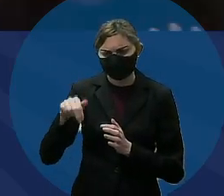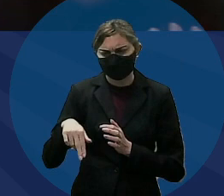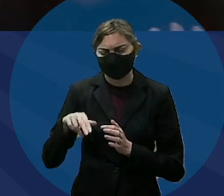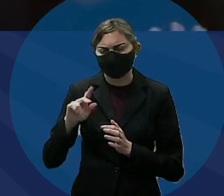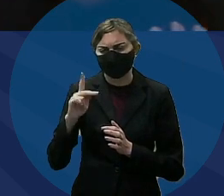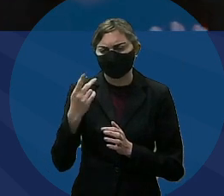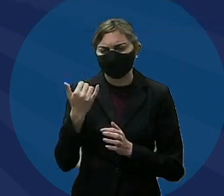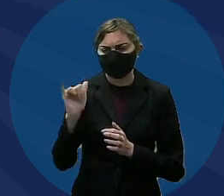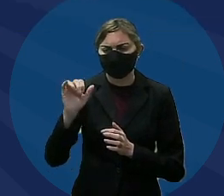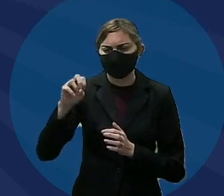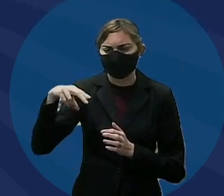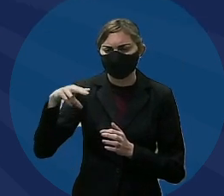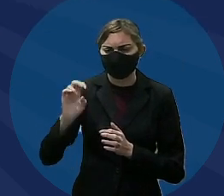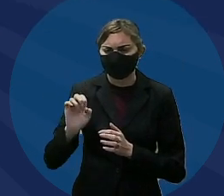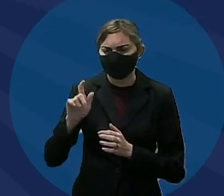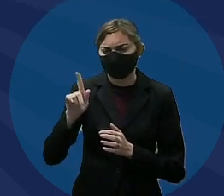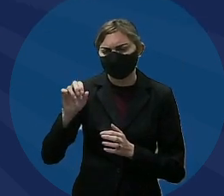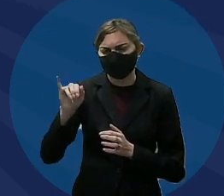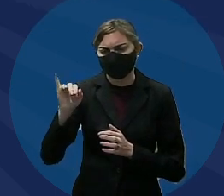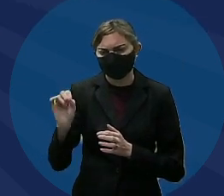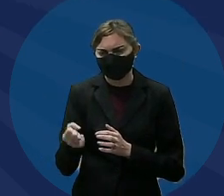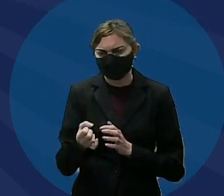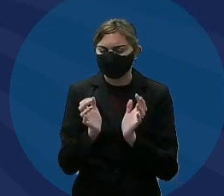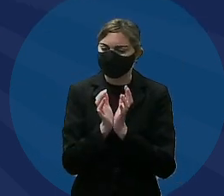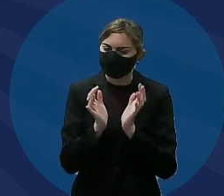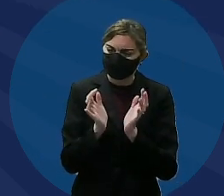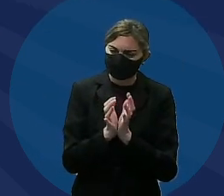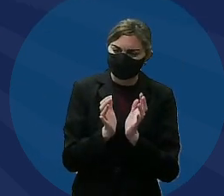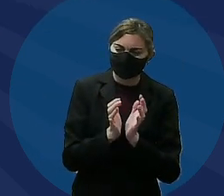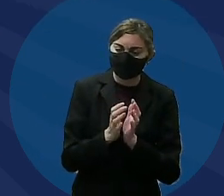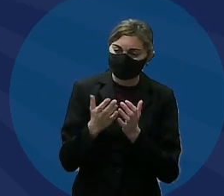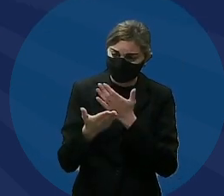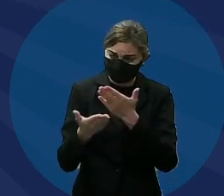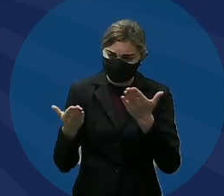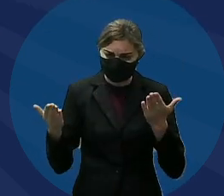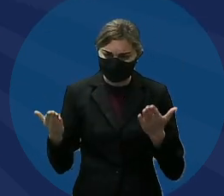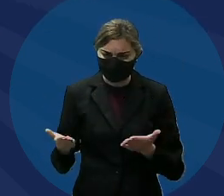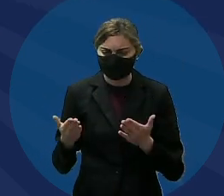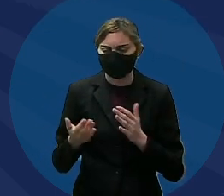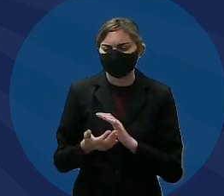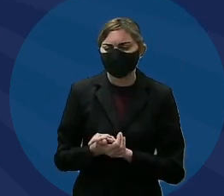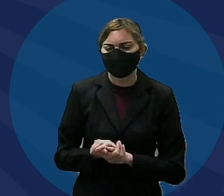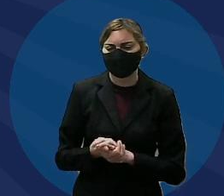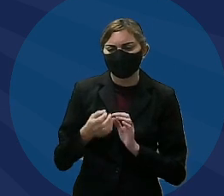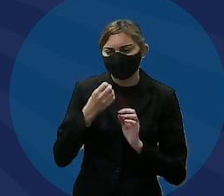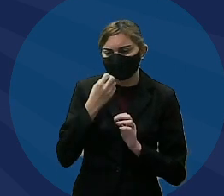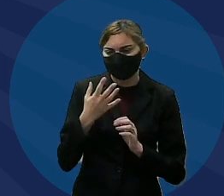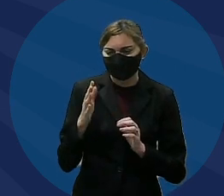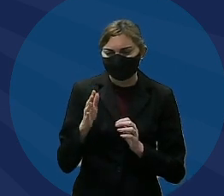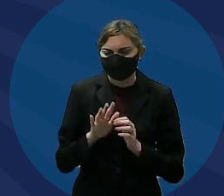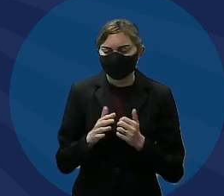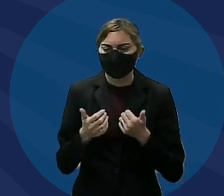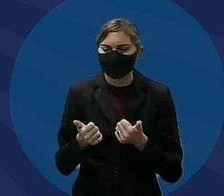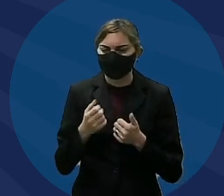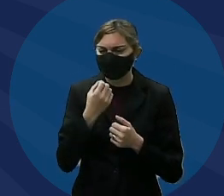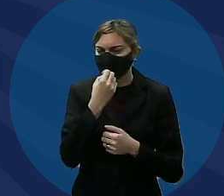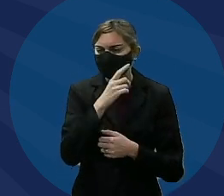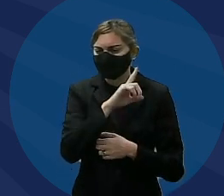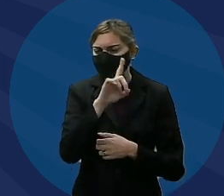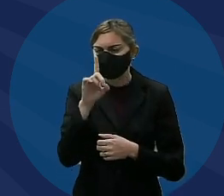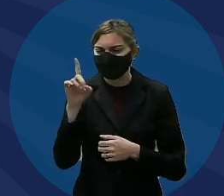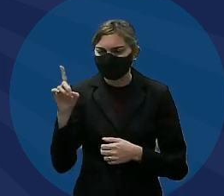Góes. Olá, professoras. Olá, equipe. É com vocês agora. Olá, bom dia.